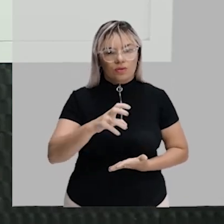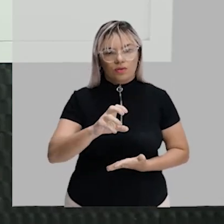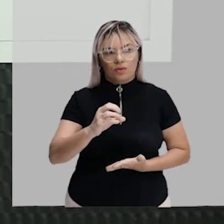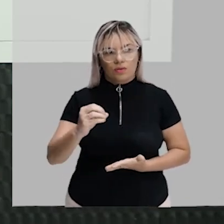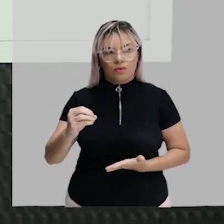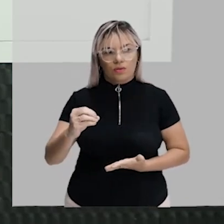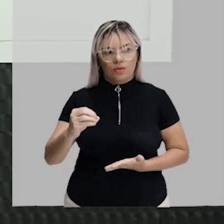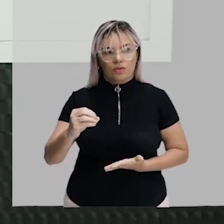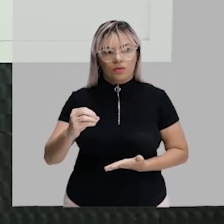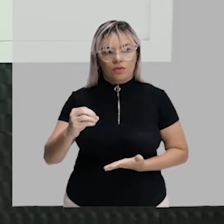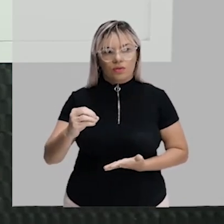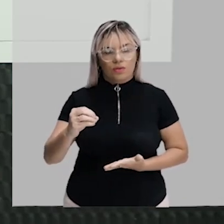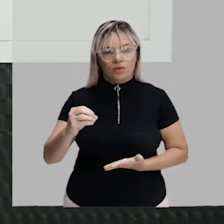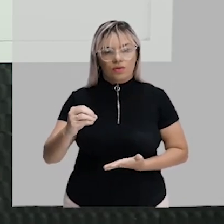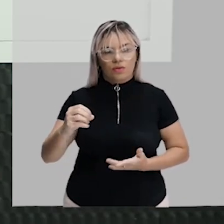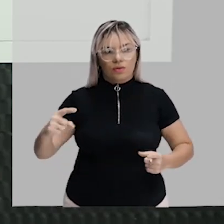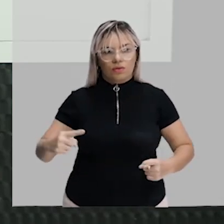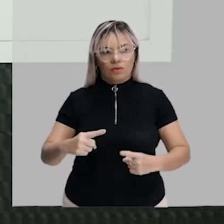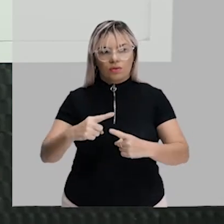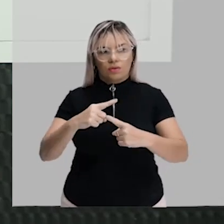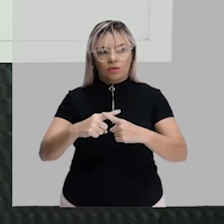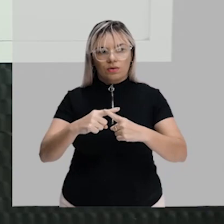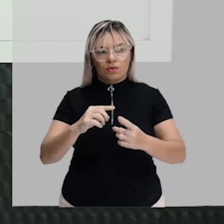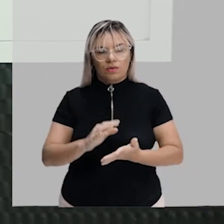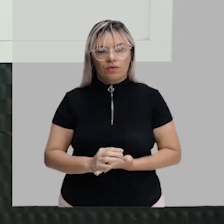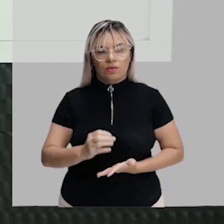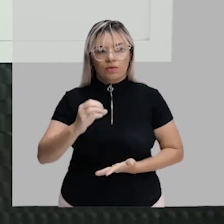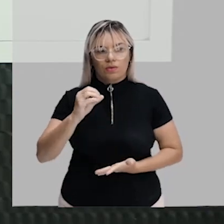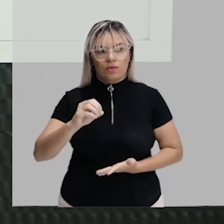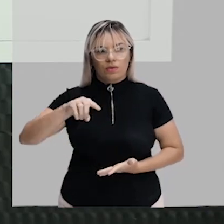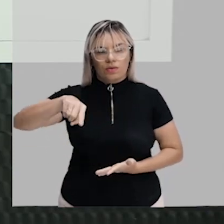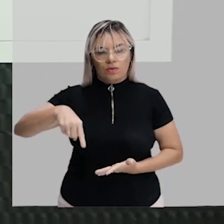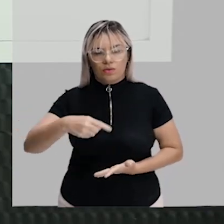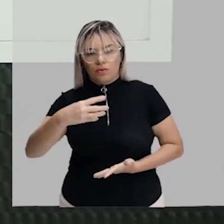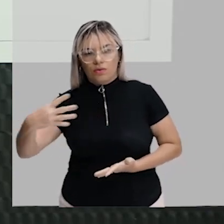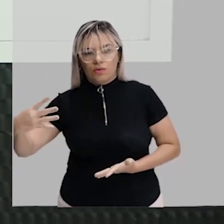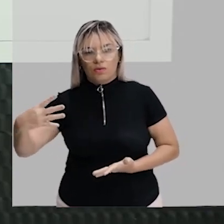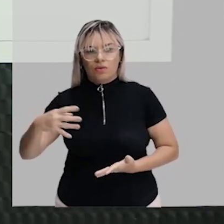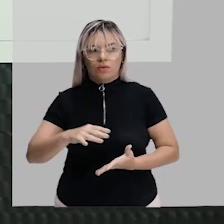vou multiplicar isso aqui por 0,4.